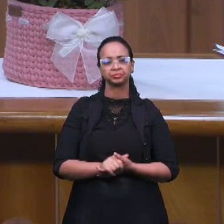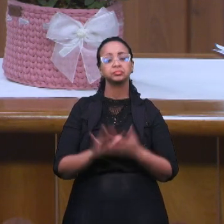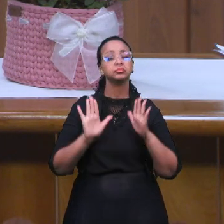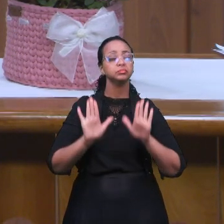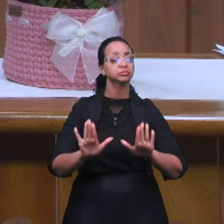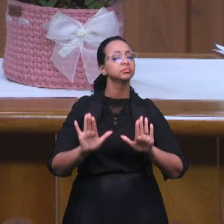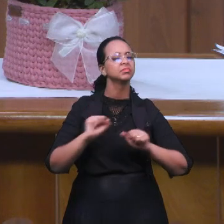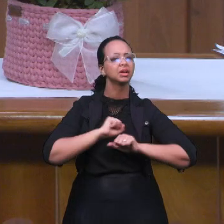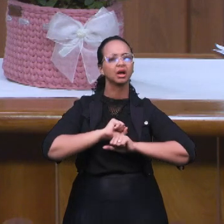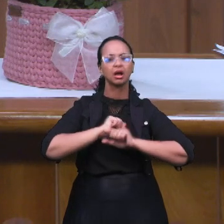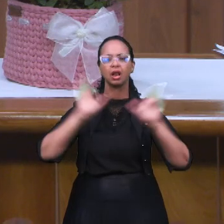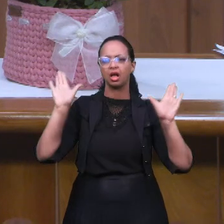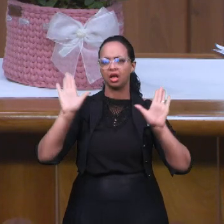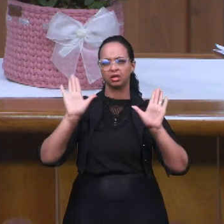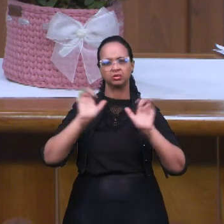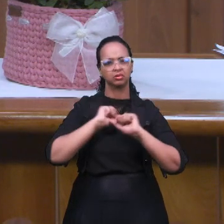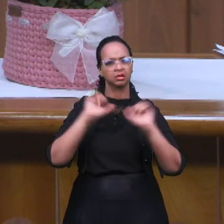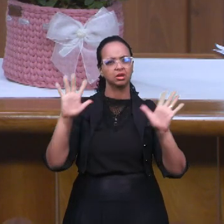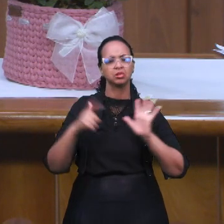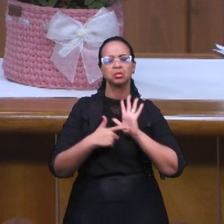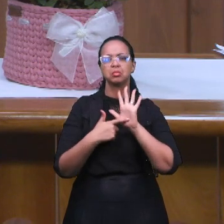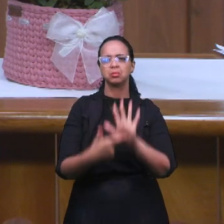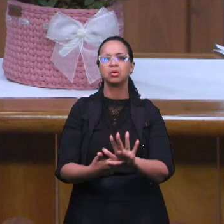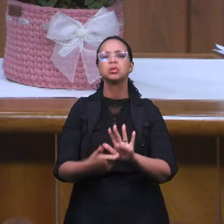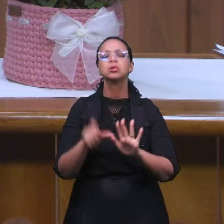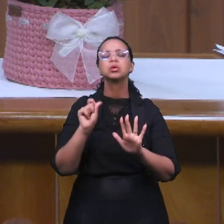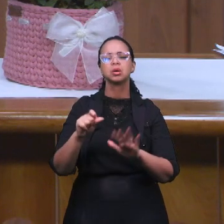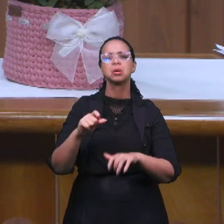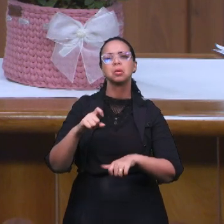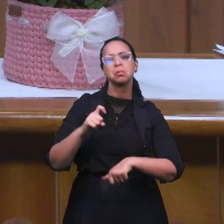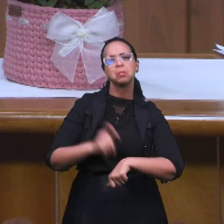claramente está se referindo a esse momento